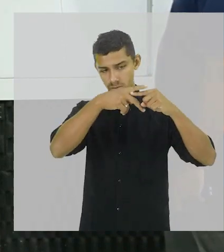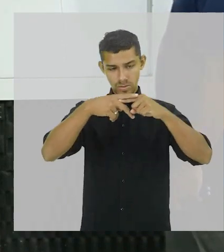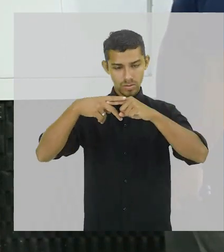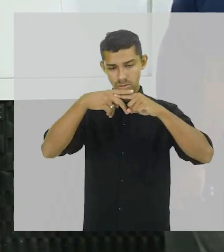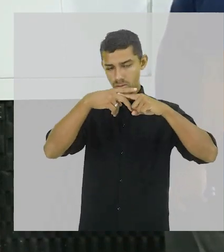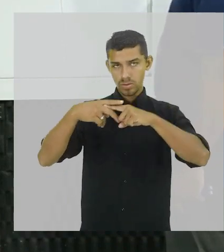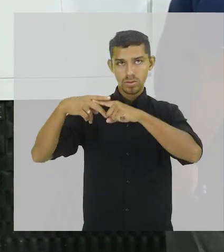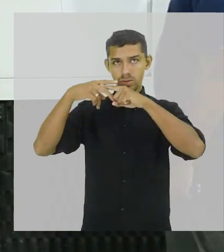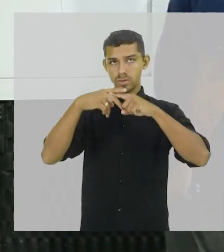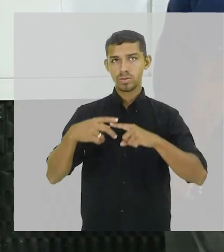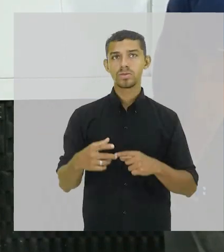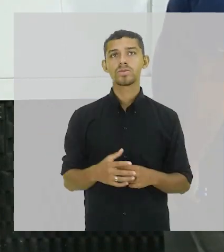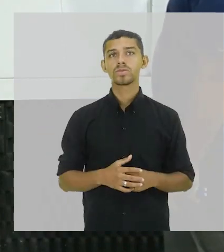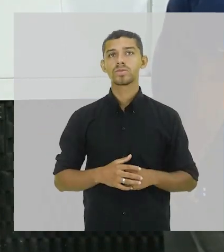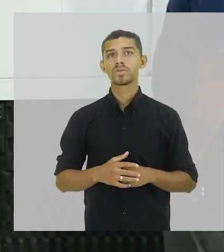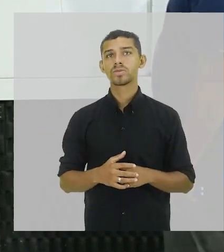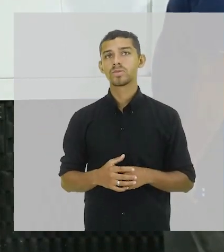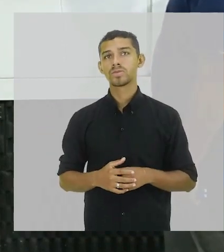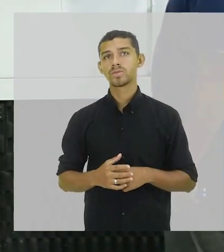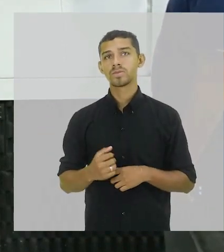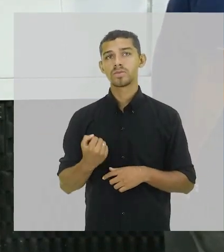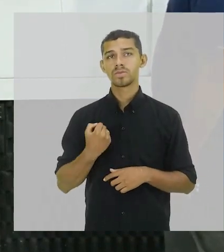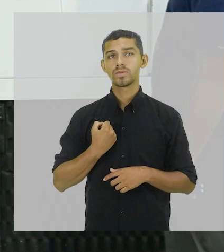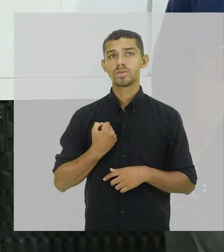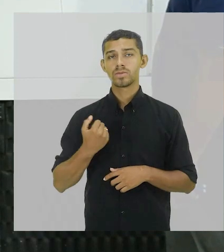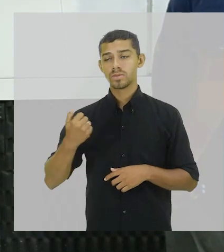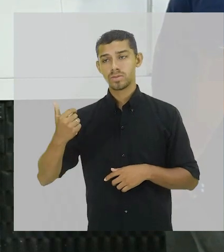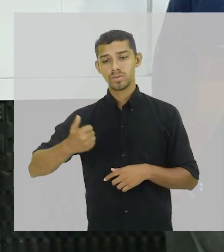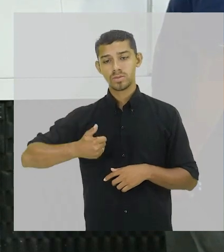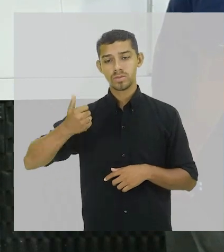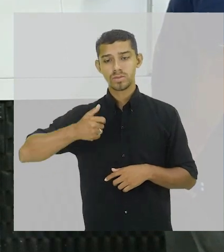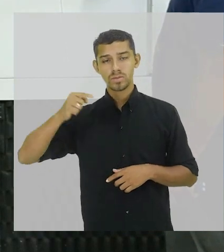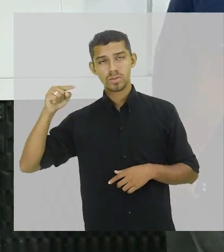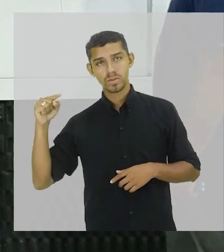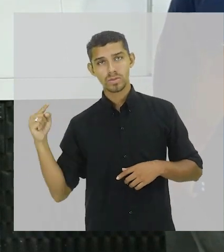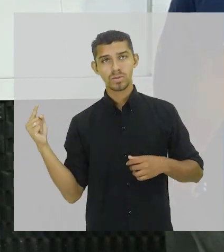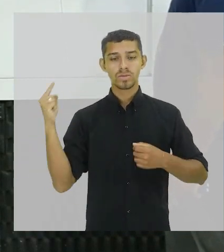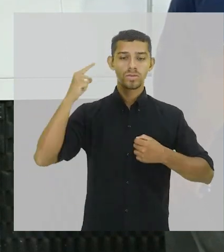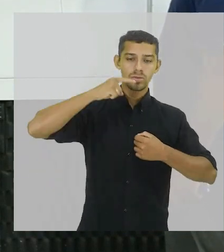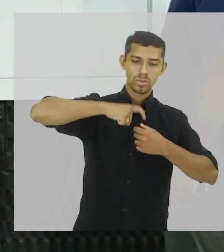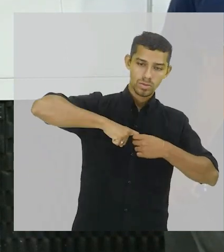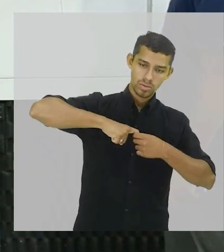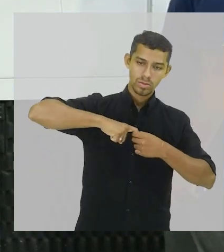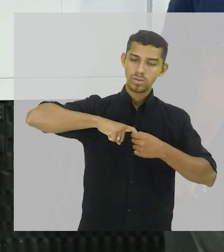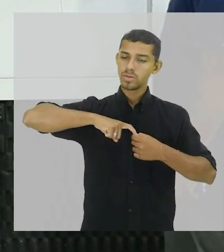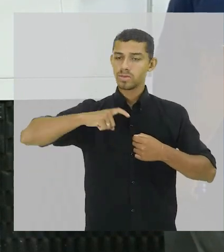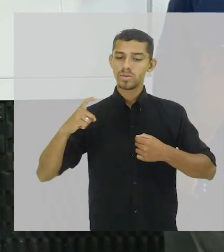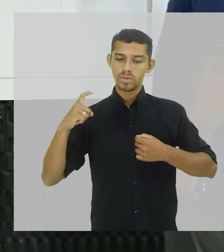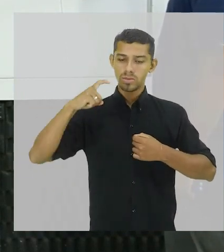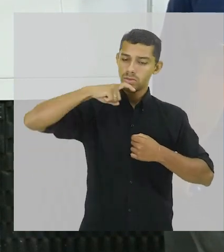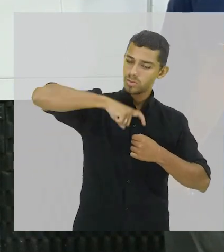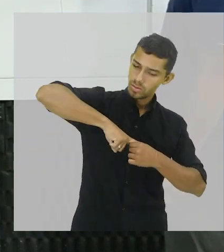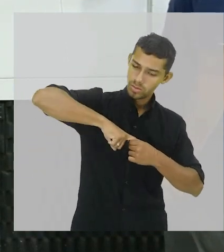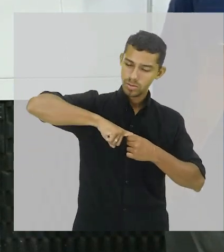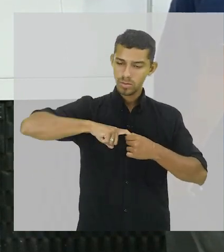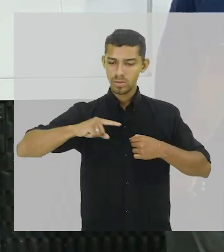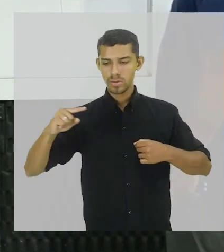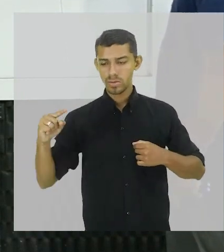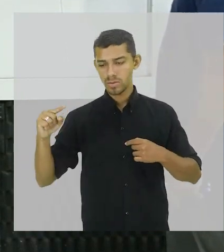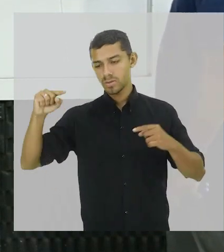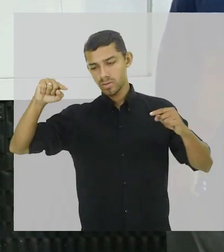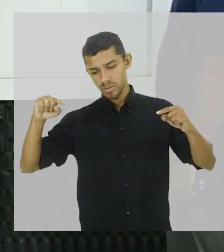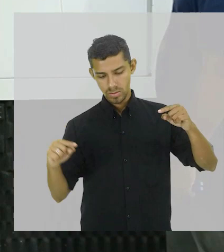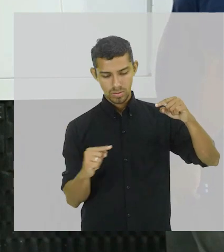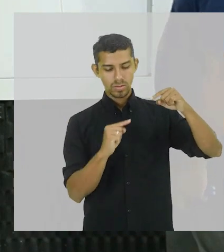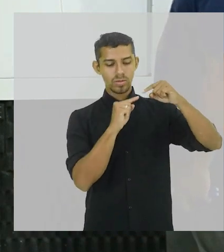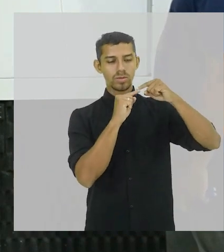segunda onda e esta primeira onda já voltando, ó, retornando.